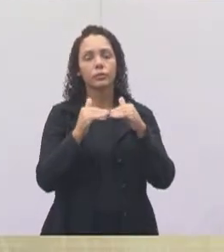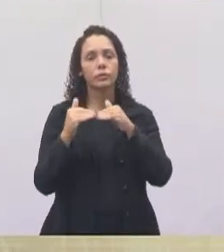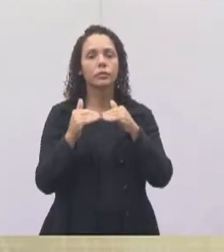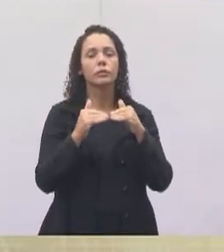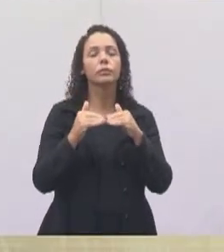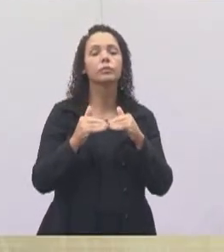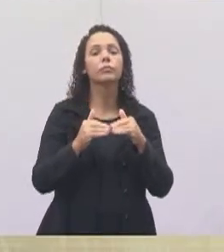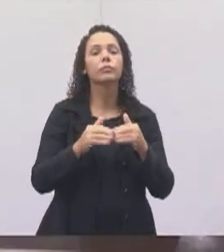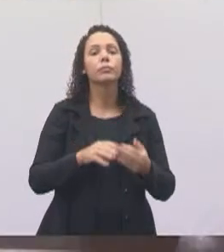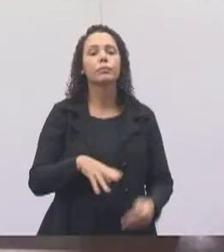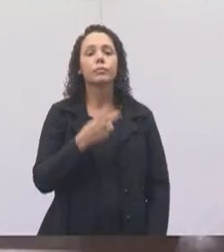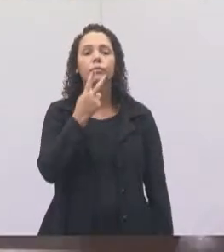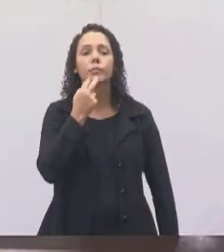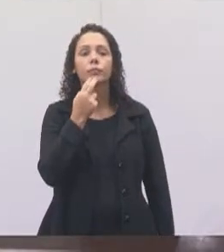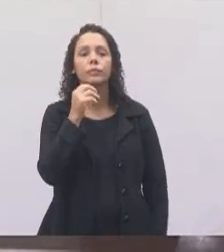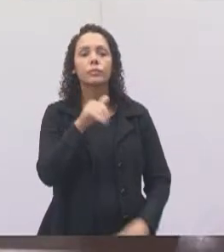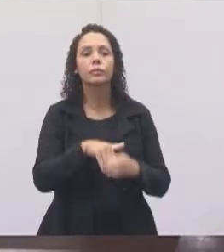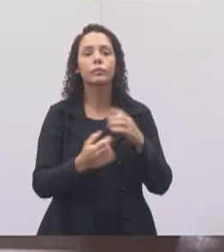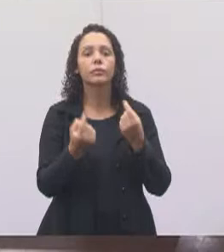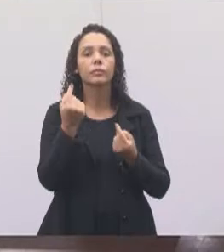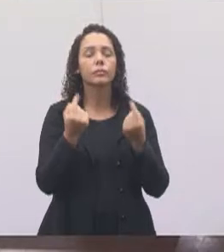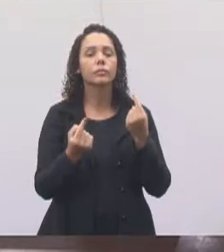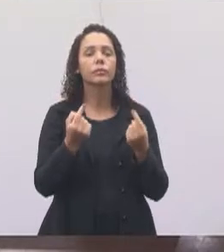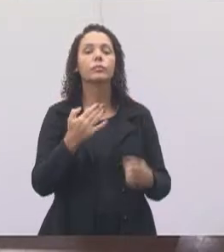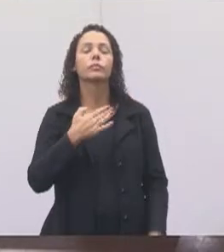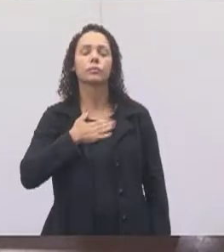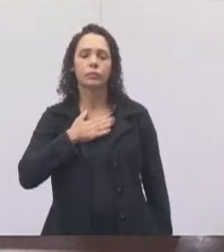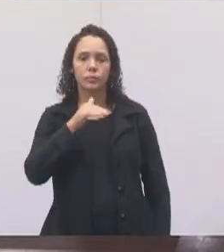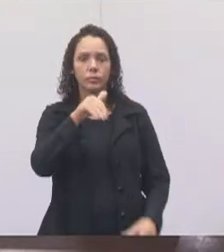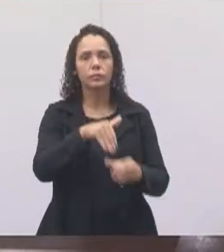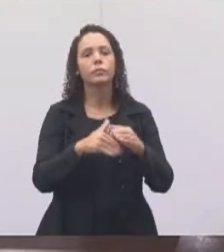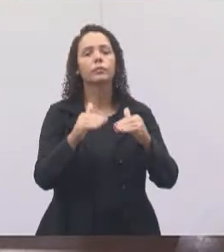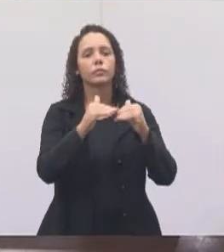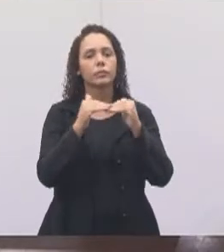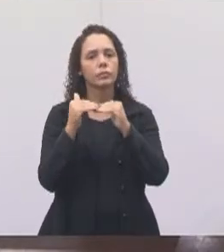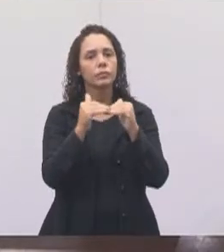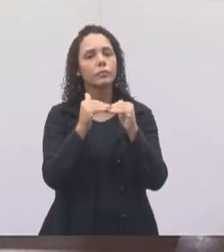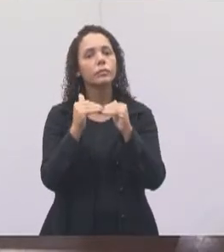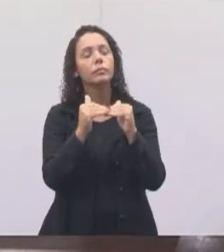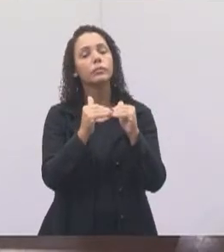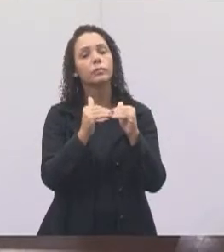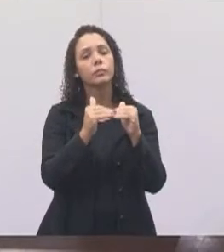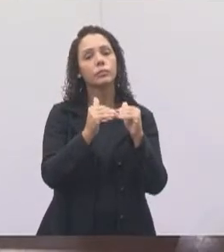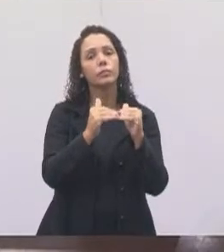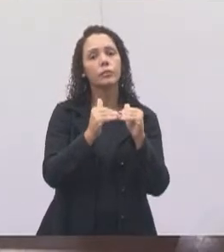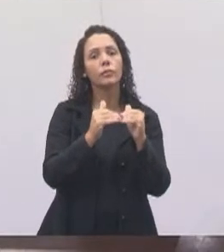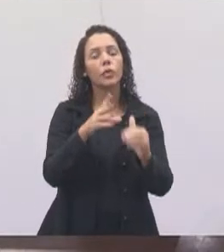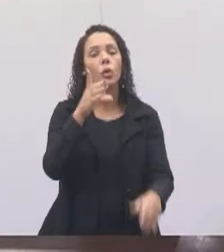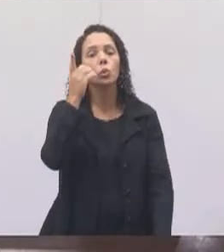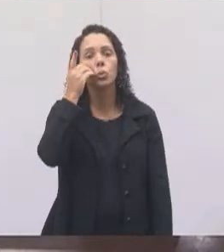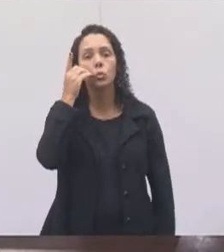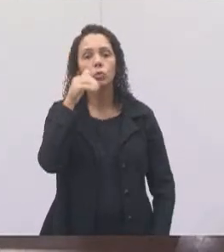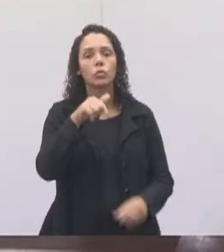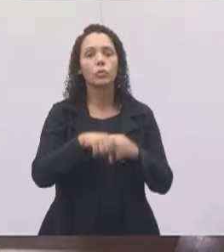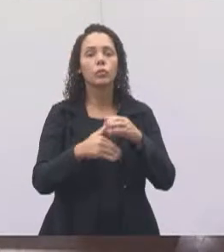Como vota o vereador Valmir do Parque Meia Lua? Meu voto é favorável. Como vota o vereador